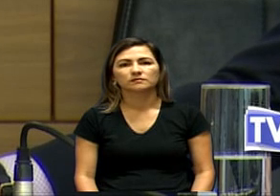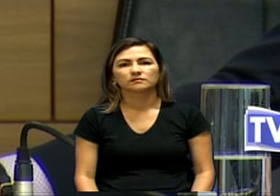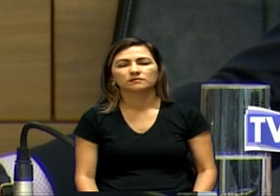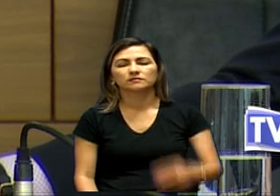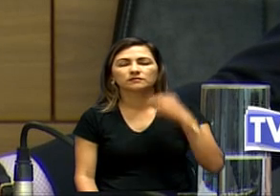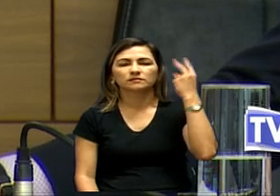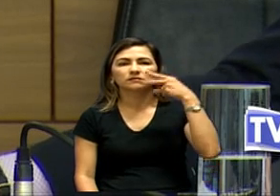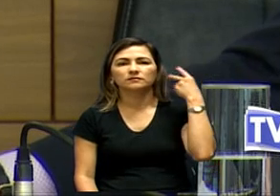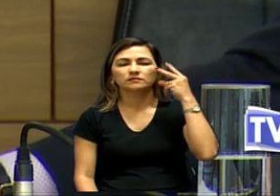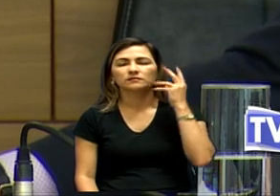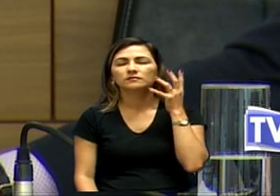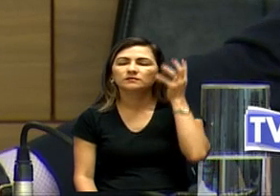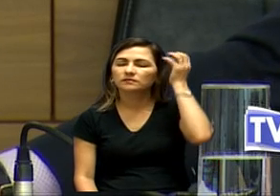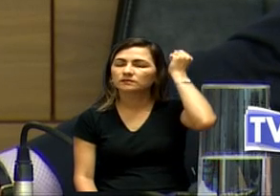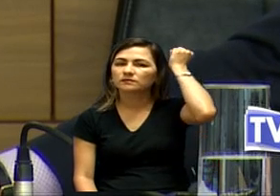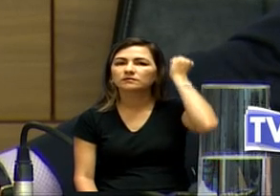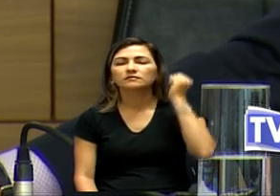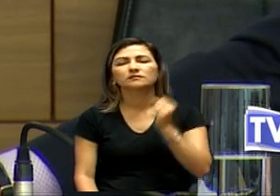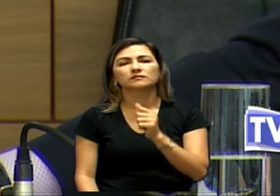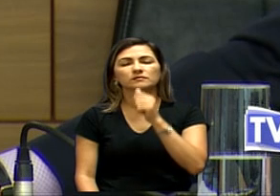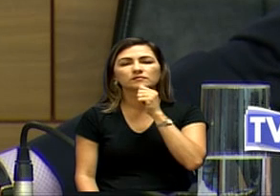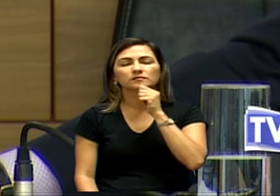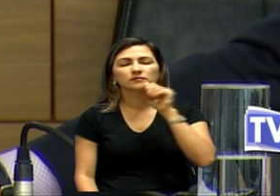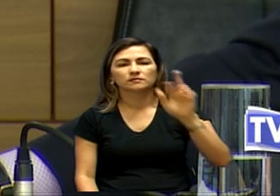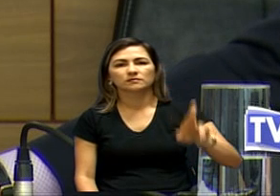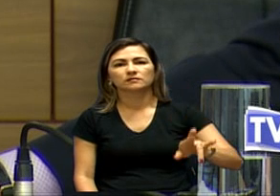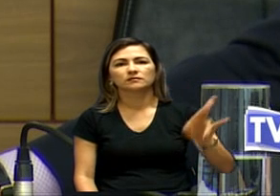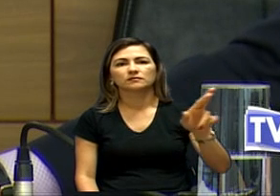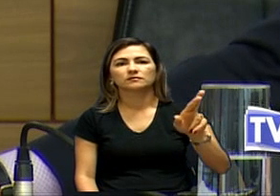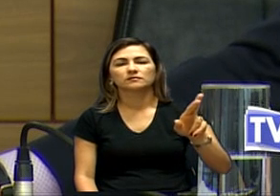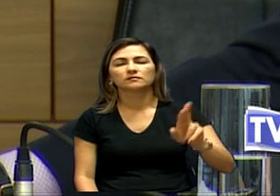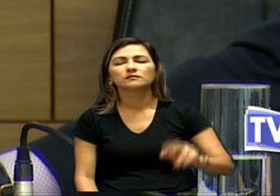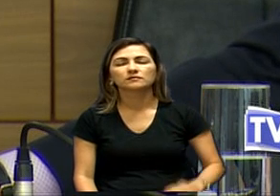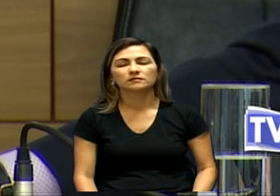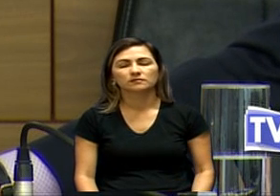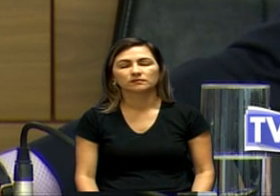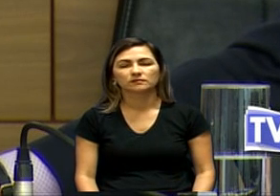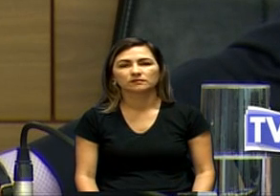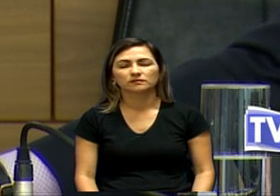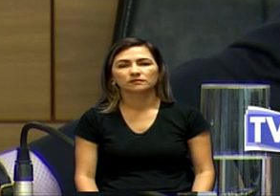Fernanda Garcia, Silvano Júnior.